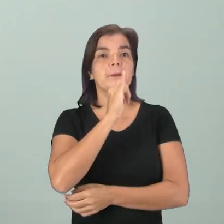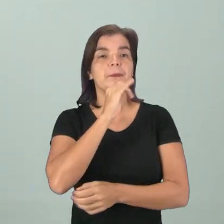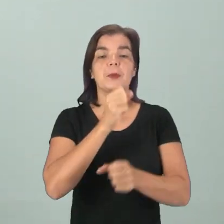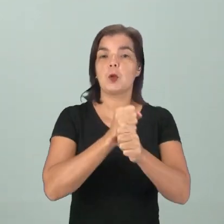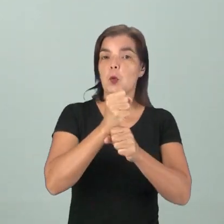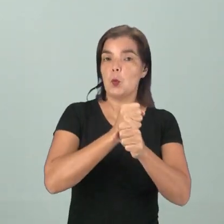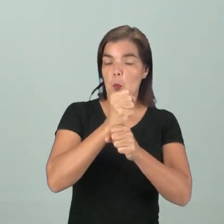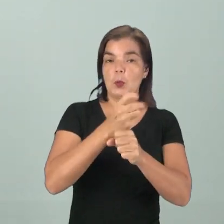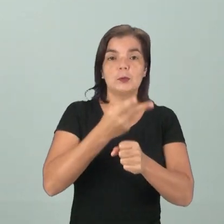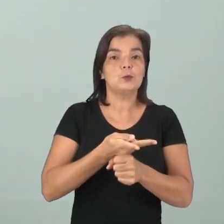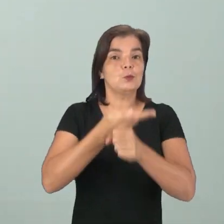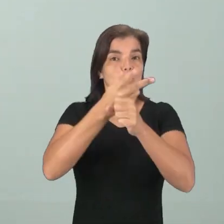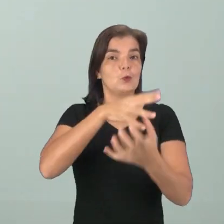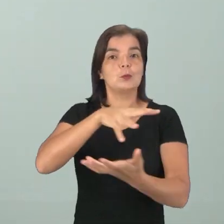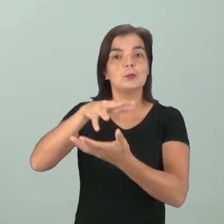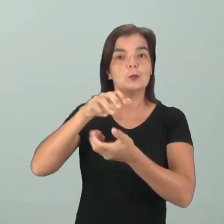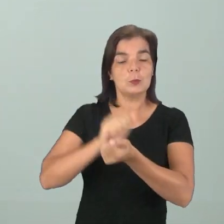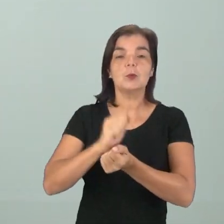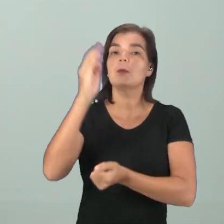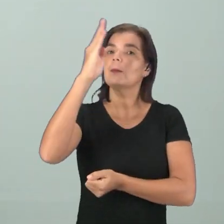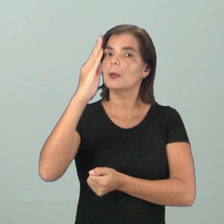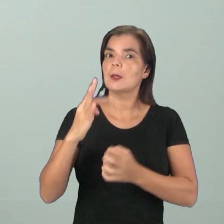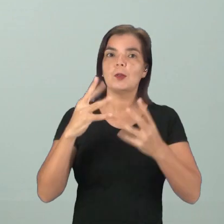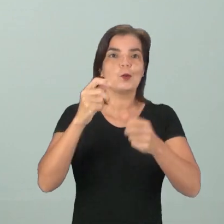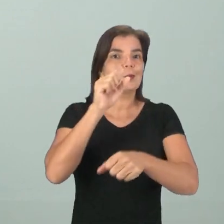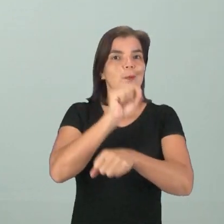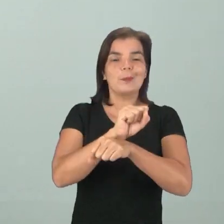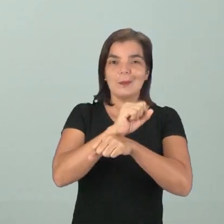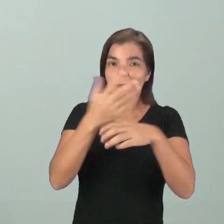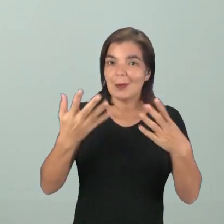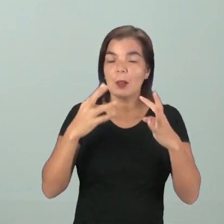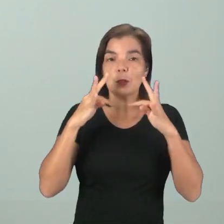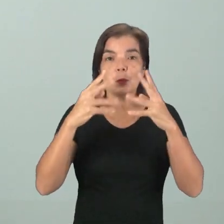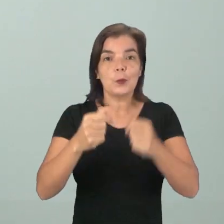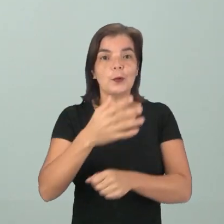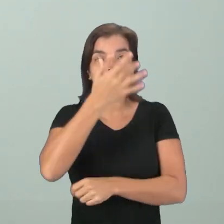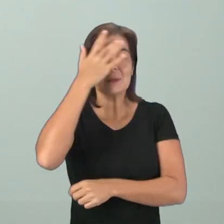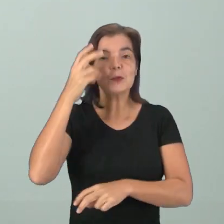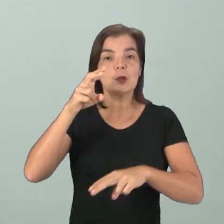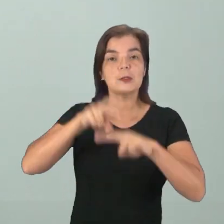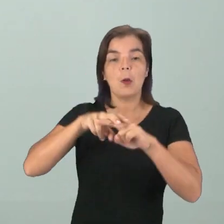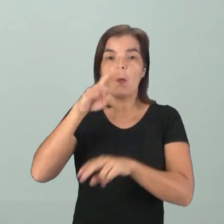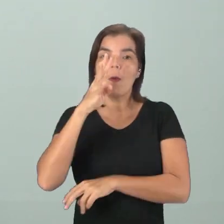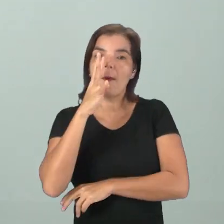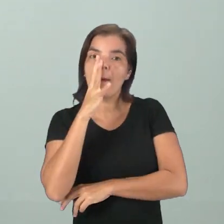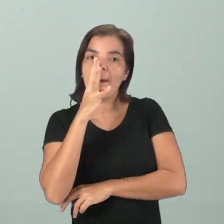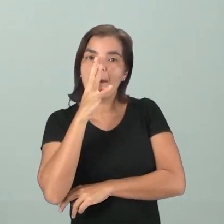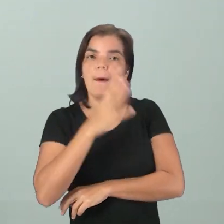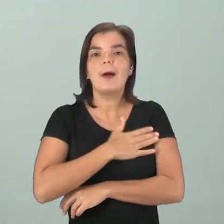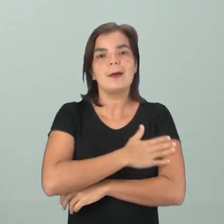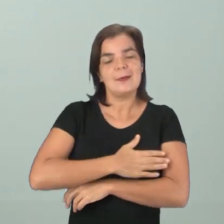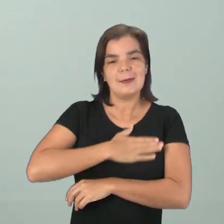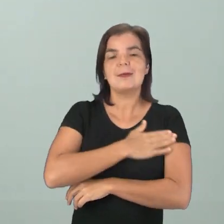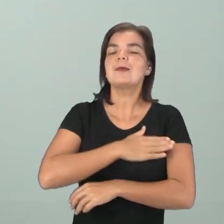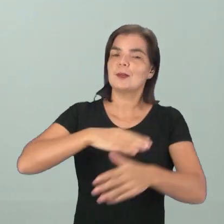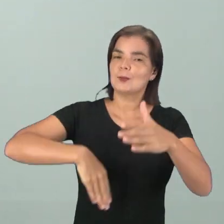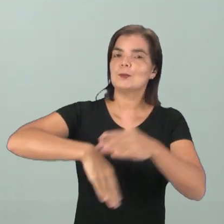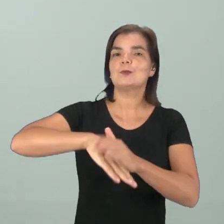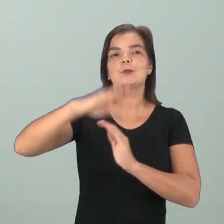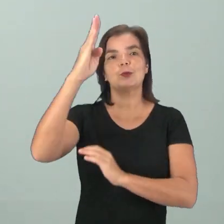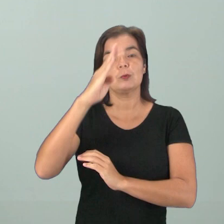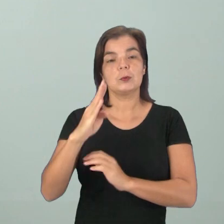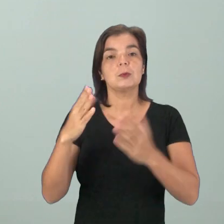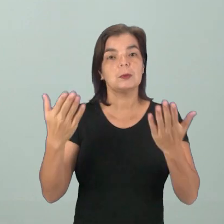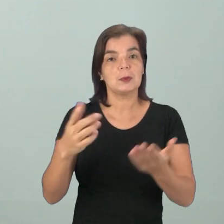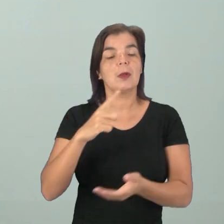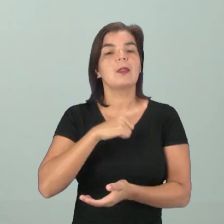ano de Copa do Mundo, o Brasil praticamente para, certo? Todo mundo quer e gosta e quer assistir os jogos do Brasil. Então